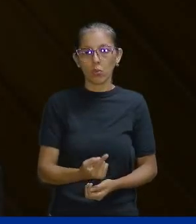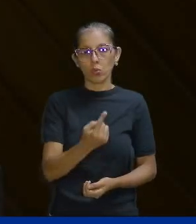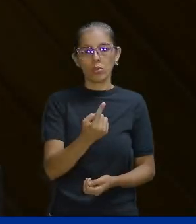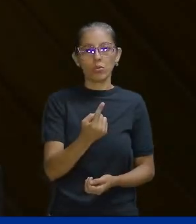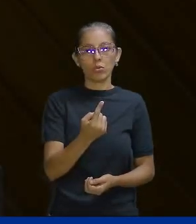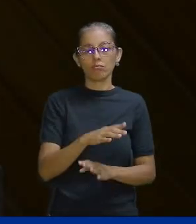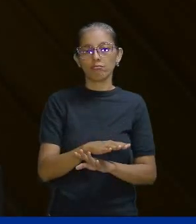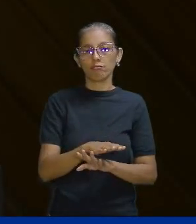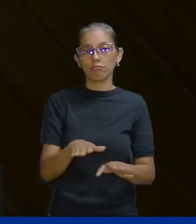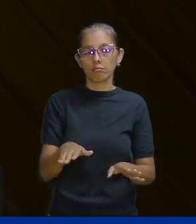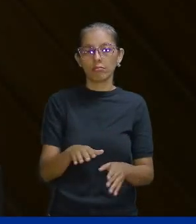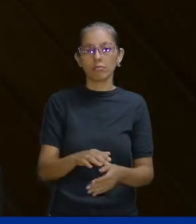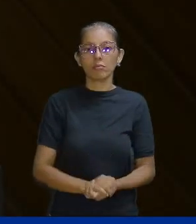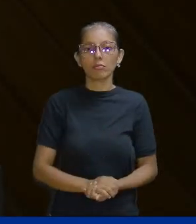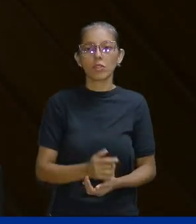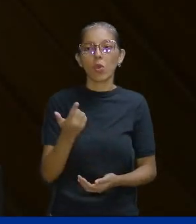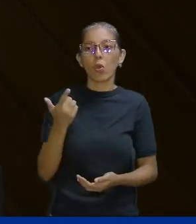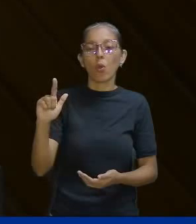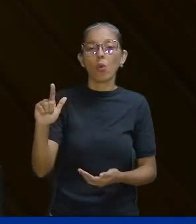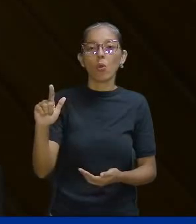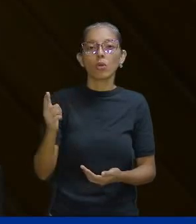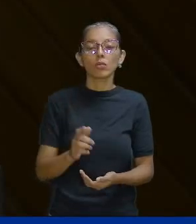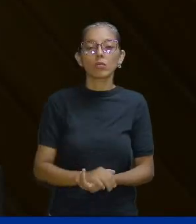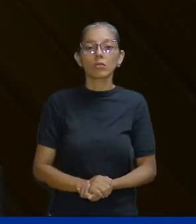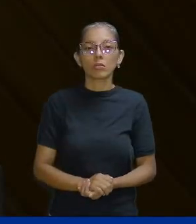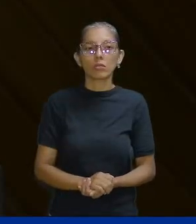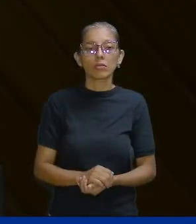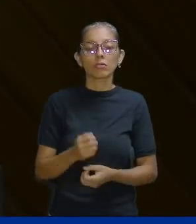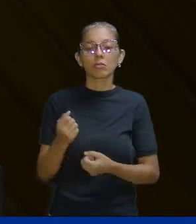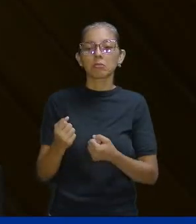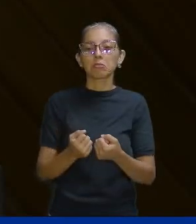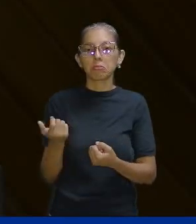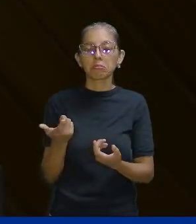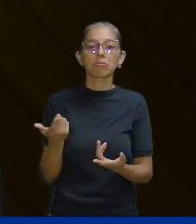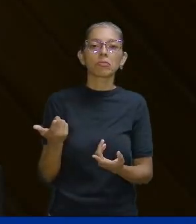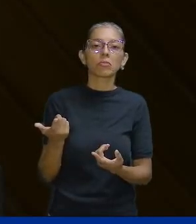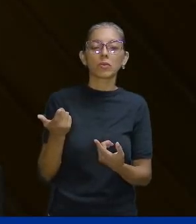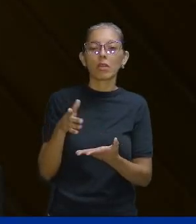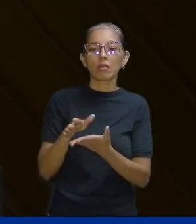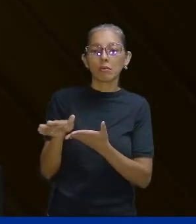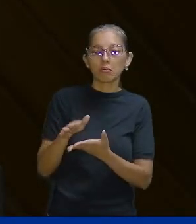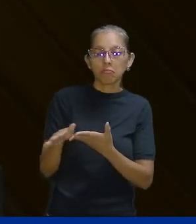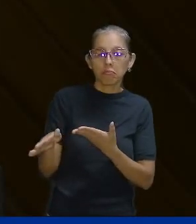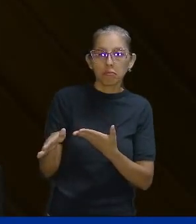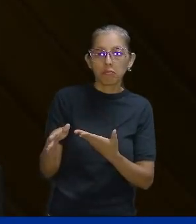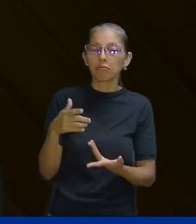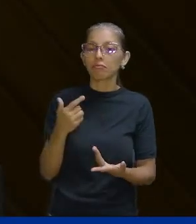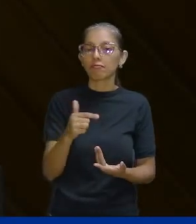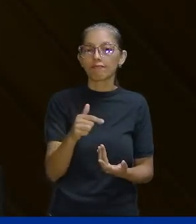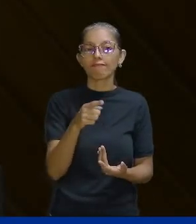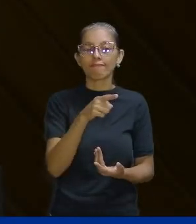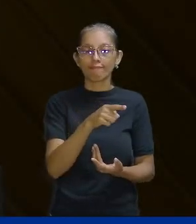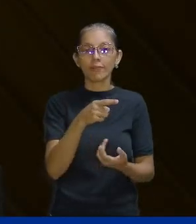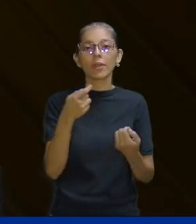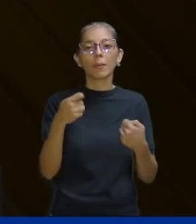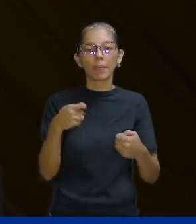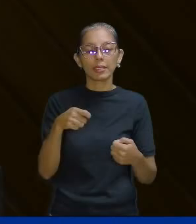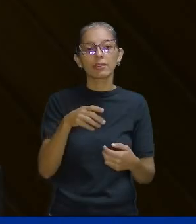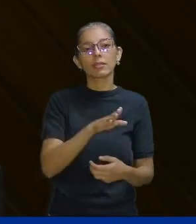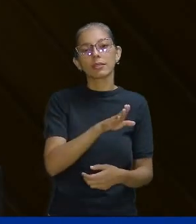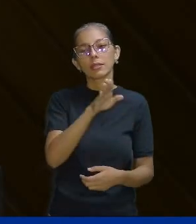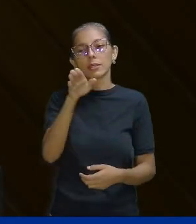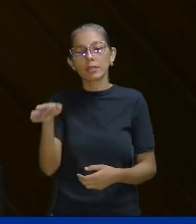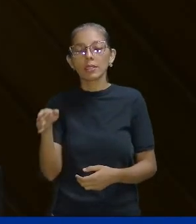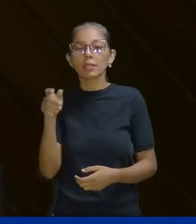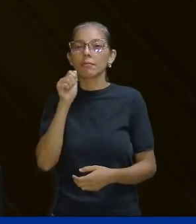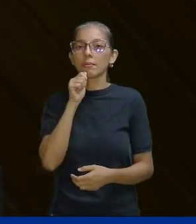de transporte que possa levar esse material, e esse candidato tem que vir até a capital. Com um gasto de uma